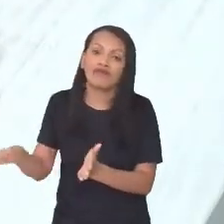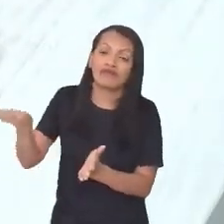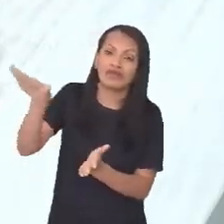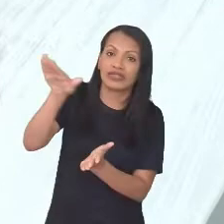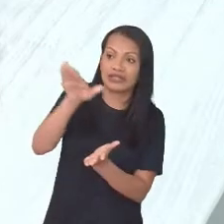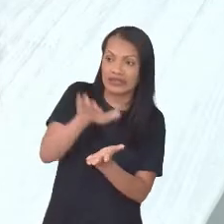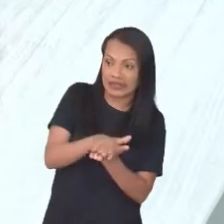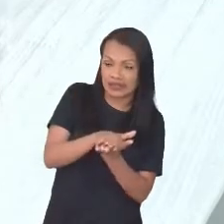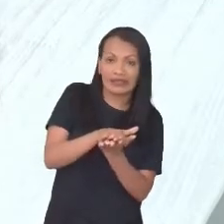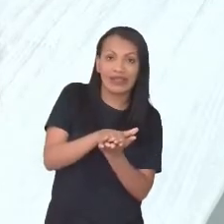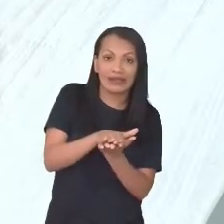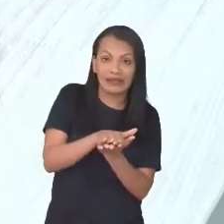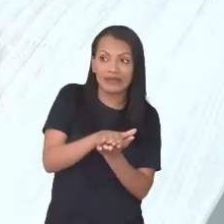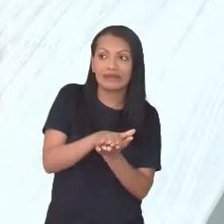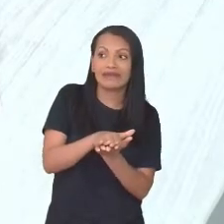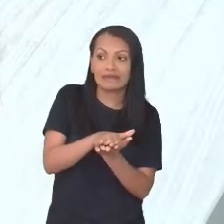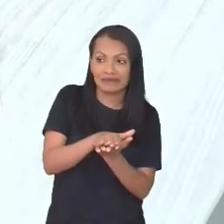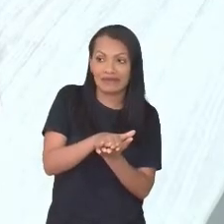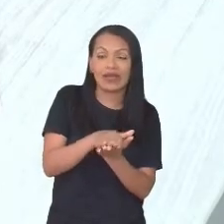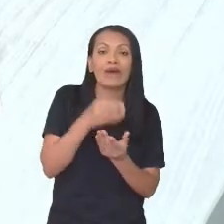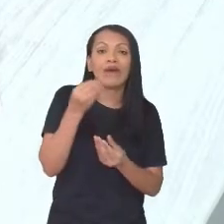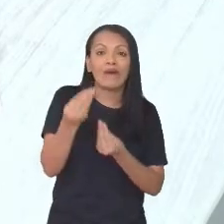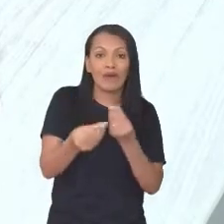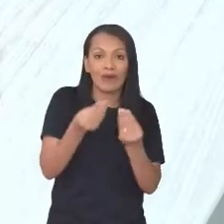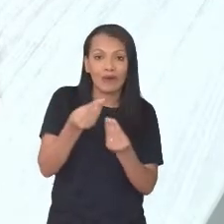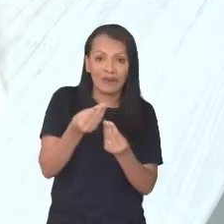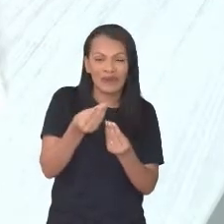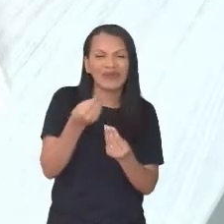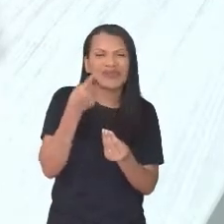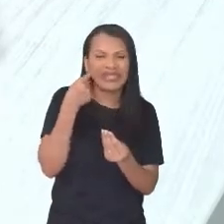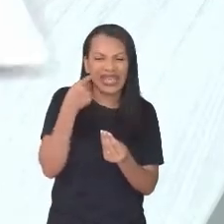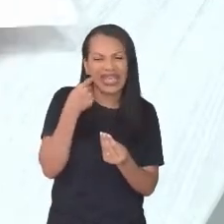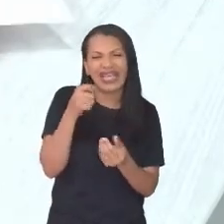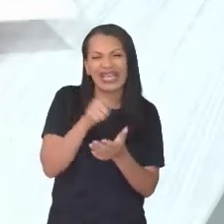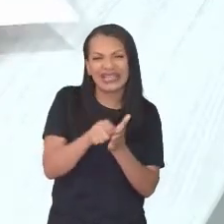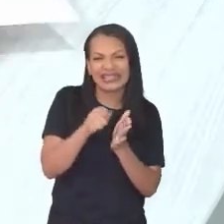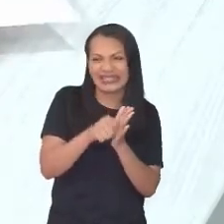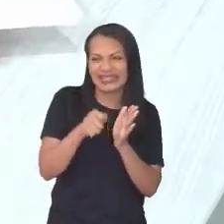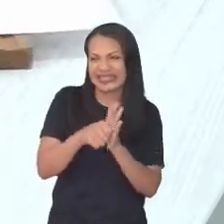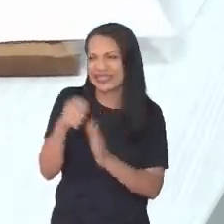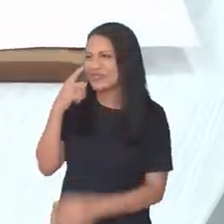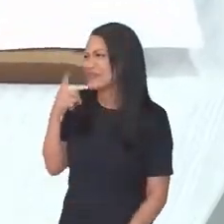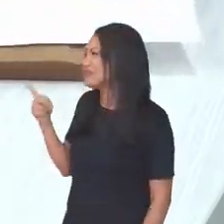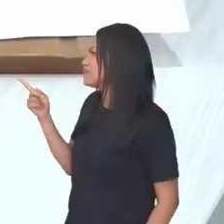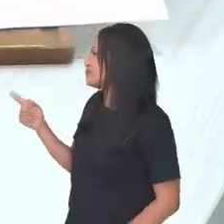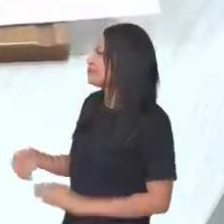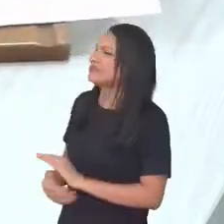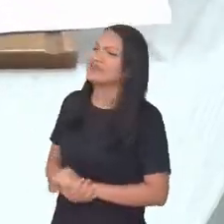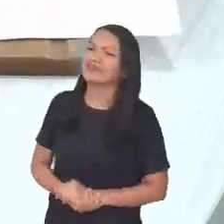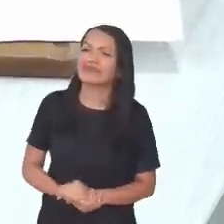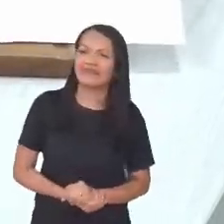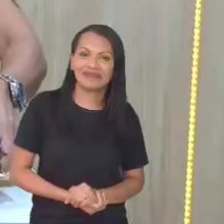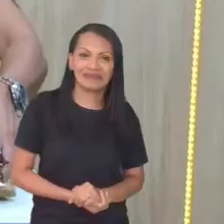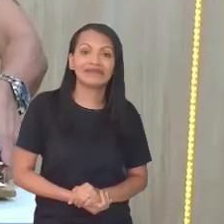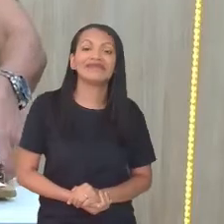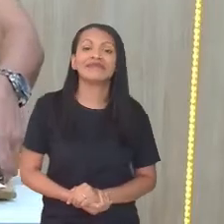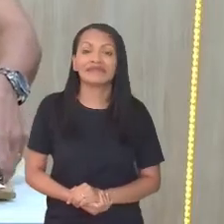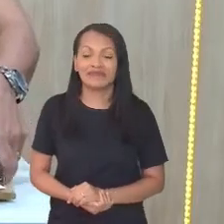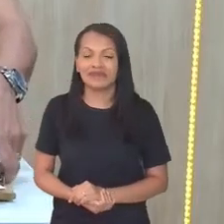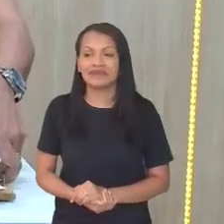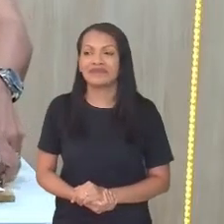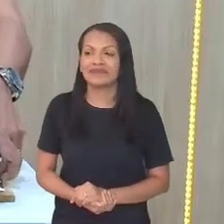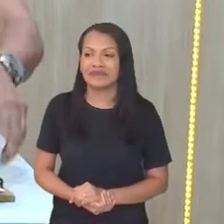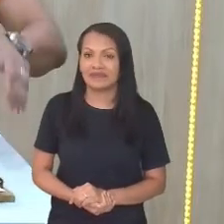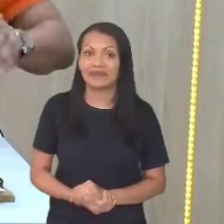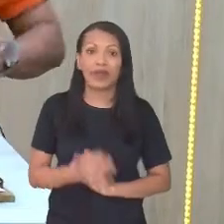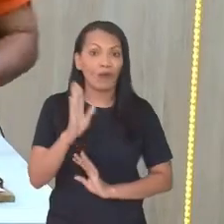Então ela vai ler assim, né? Que é como está escrito aqui. Mostra aí, Vivi, o livro. Deixa eu mostrar. Então essa é a reglete. Esse aqui tá? é um